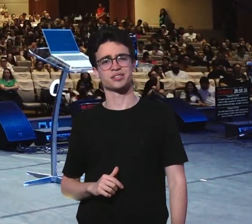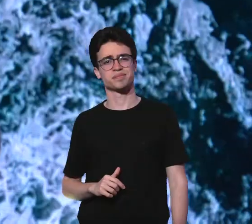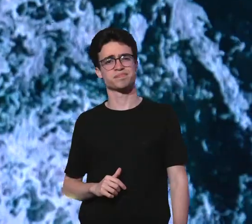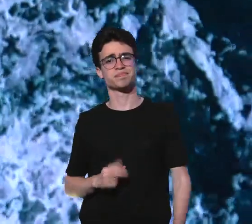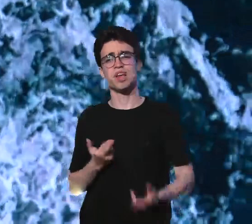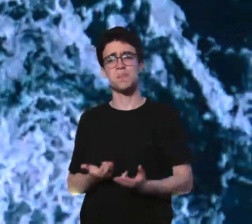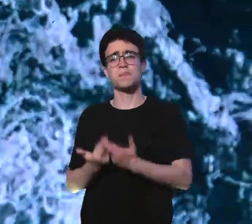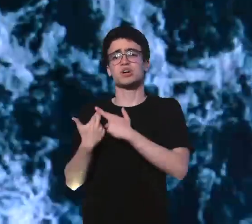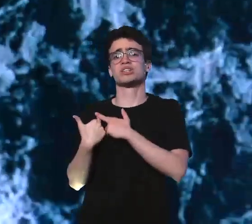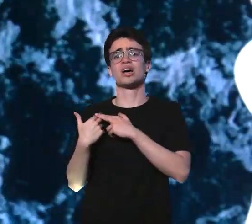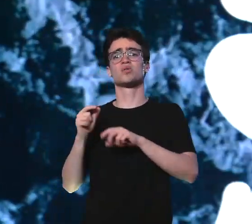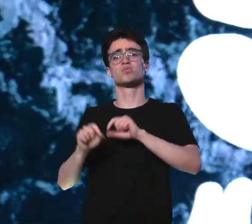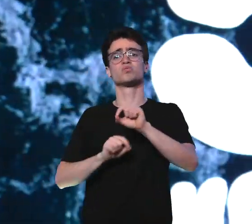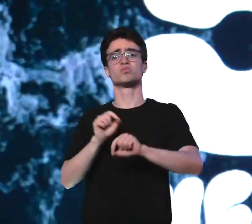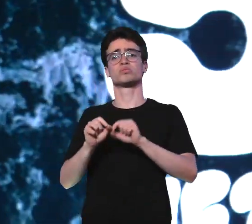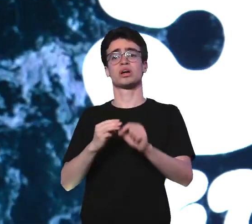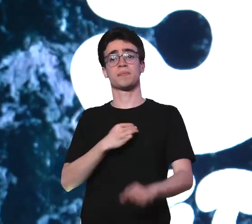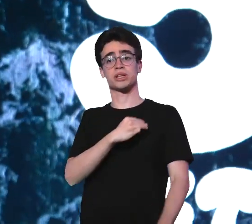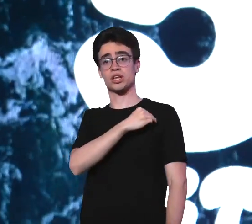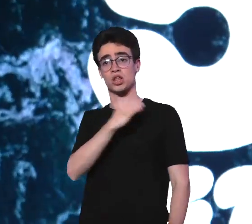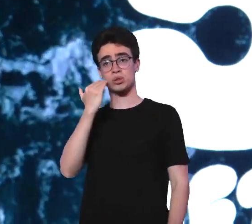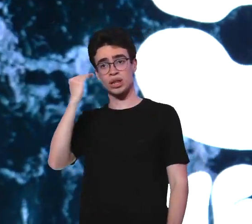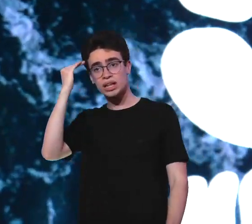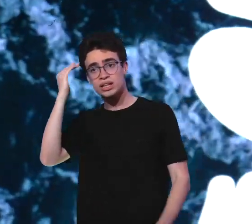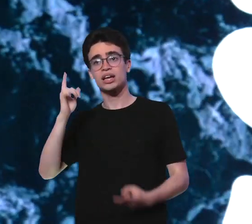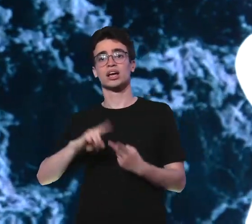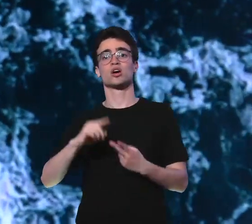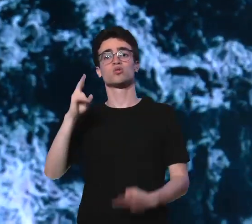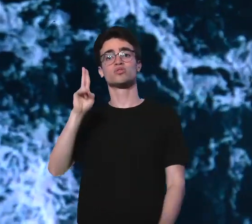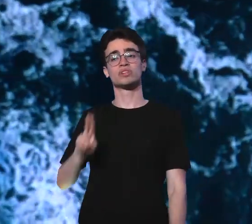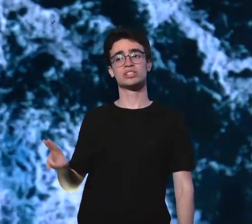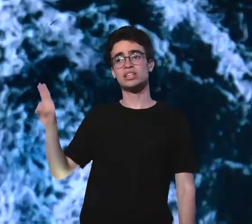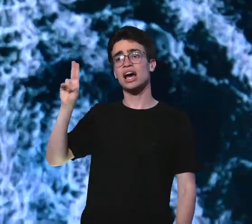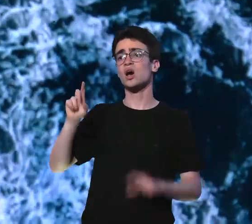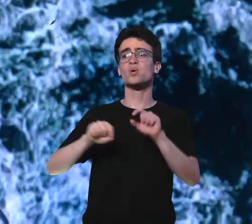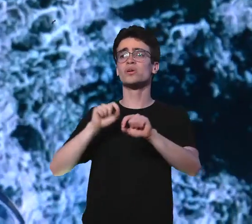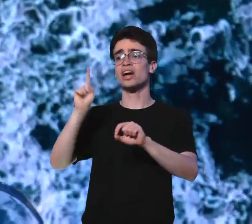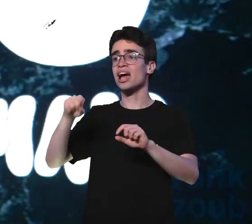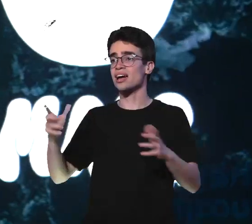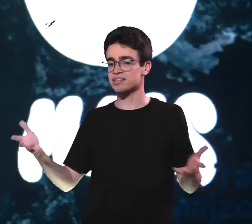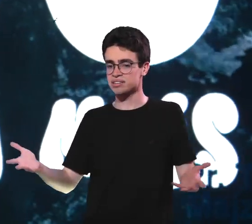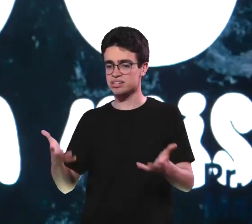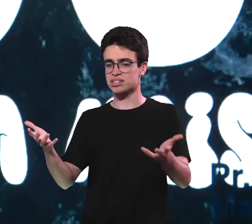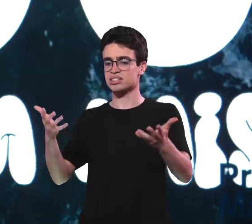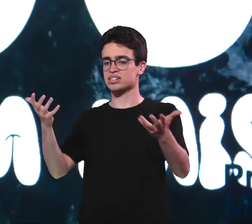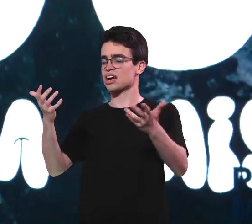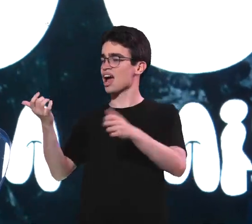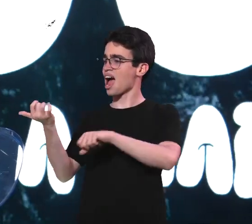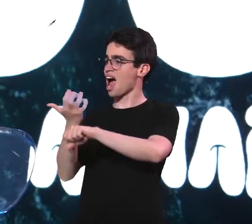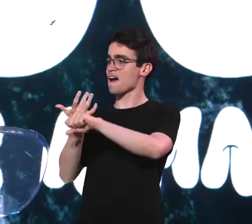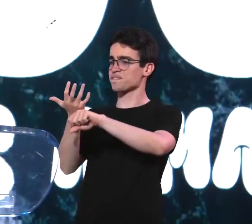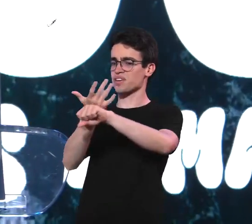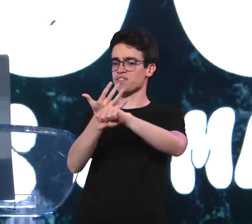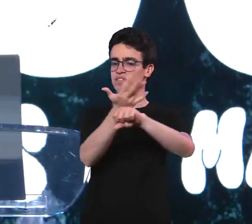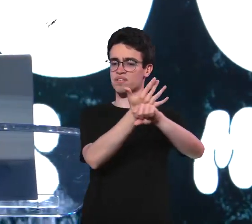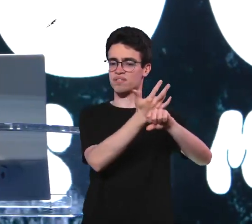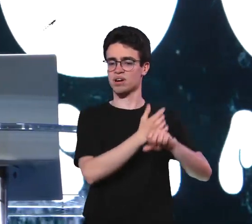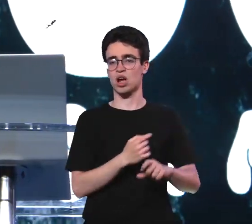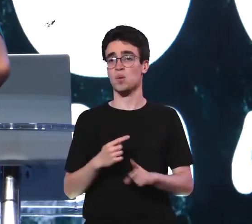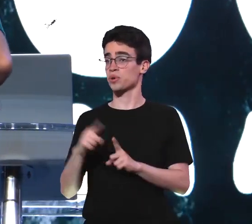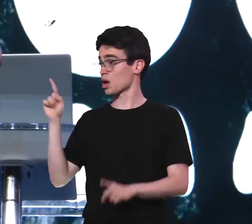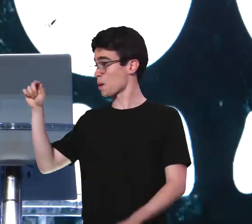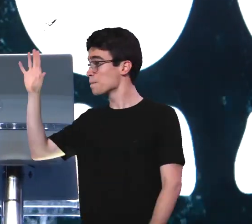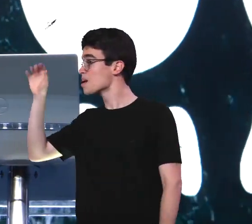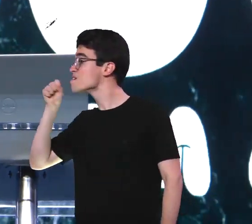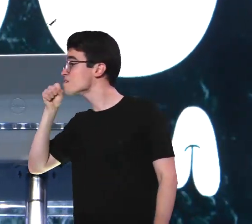O papel do Ministério de Adolescentes e Universitários da igreja é avivar a igreja. Porque o mais velho, ele